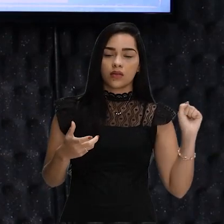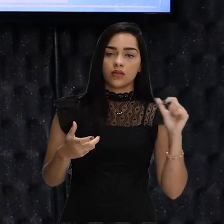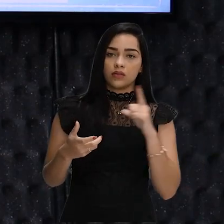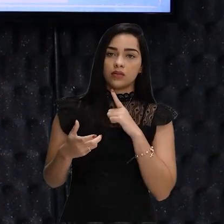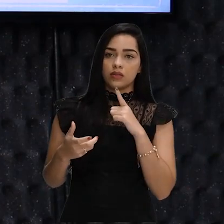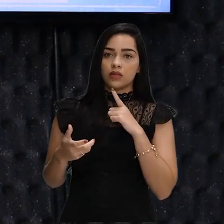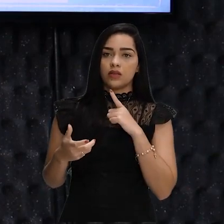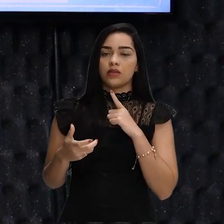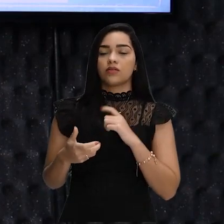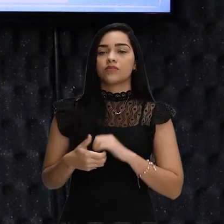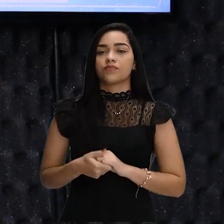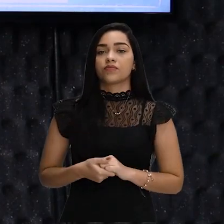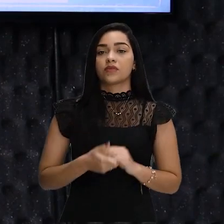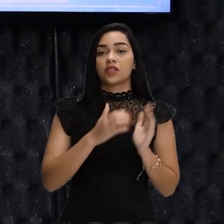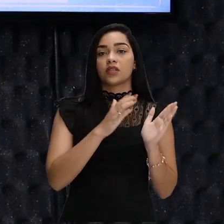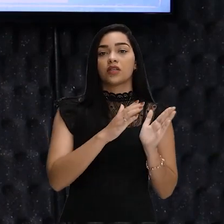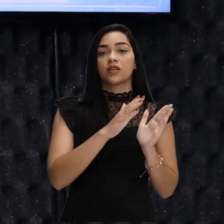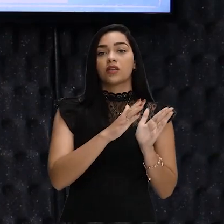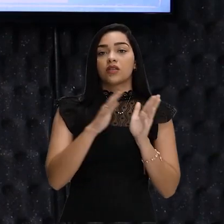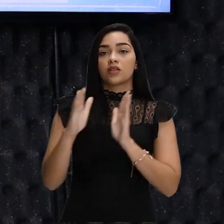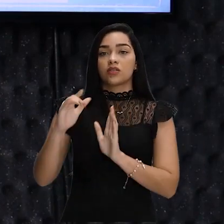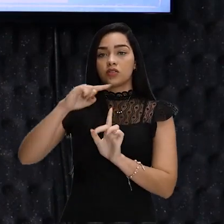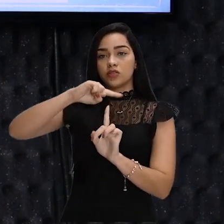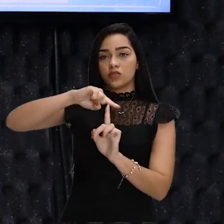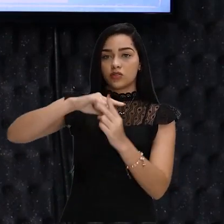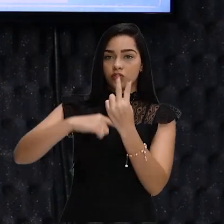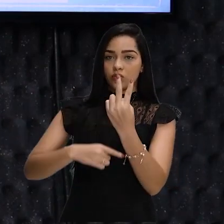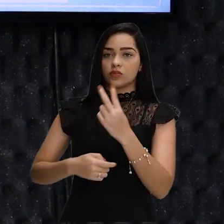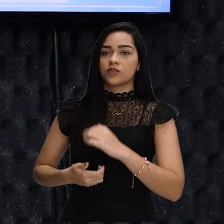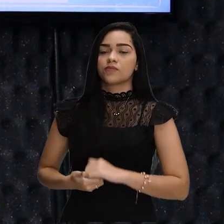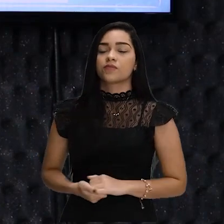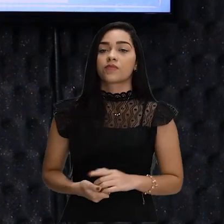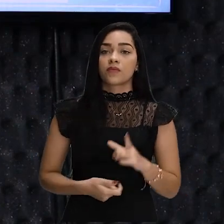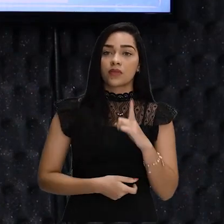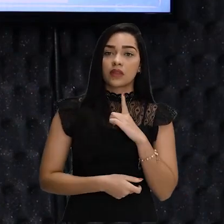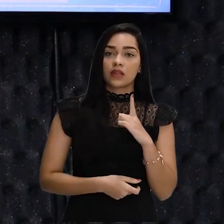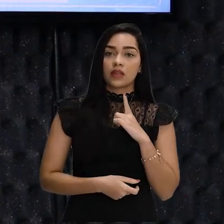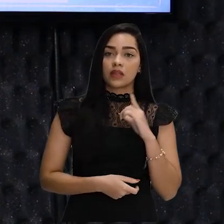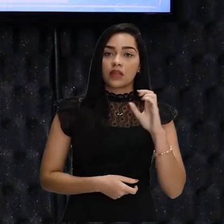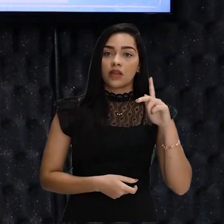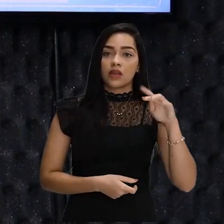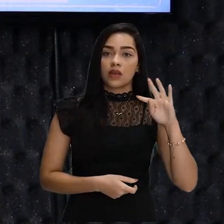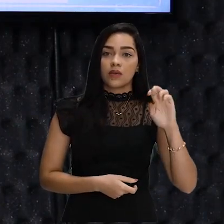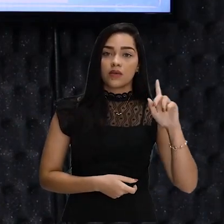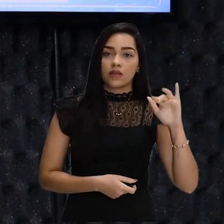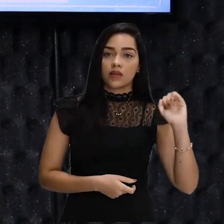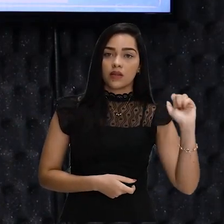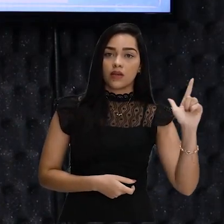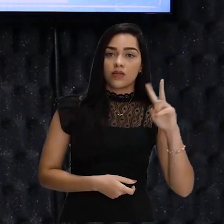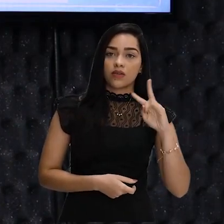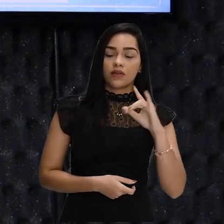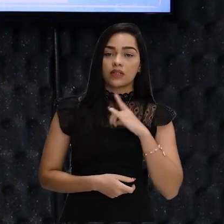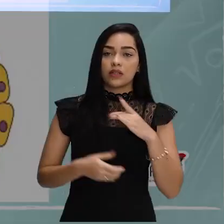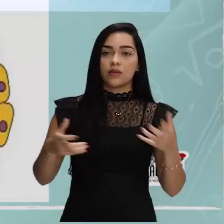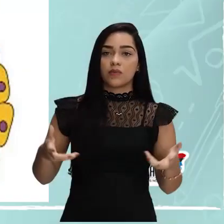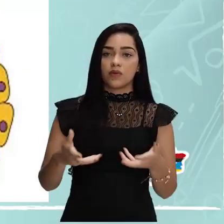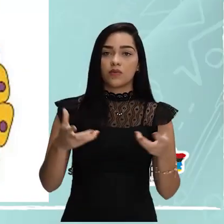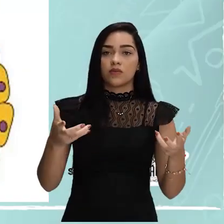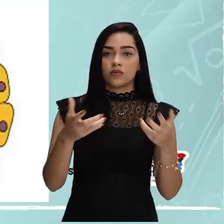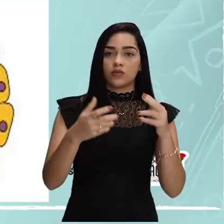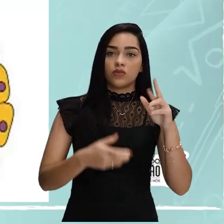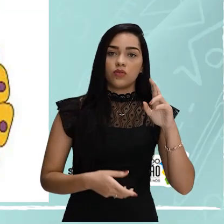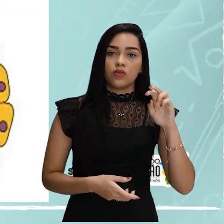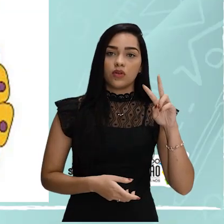tecidos epiteliais, eles são divididos em 2 tipos. Existem os tecidos epiteliais que vão promover o